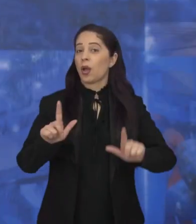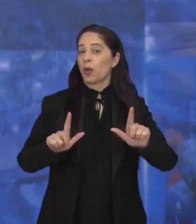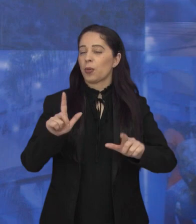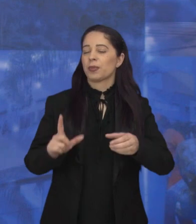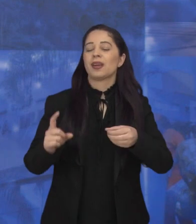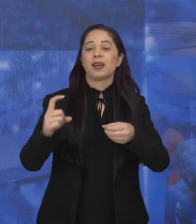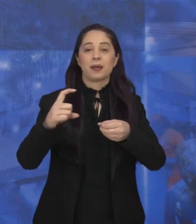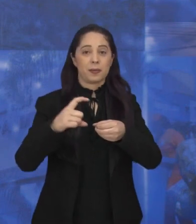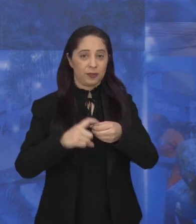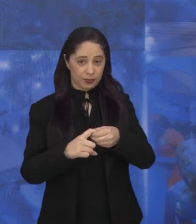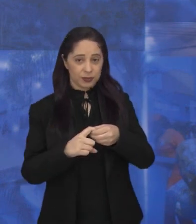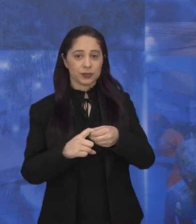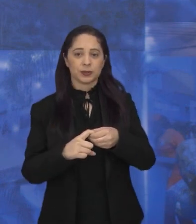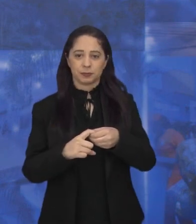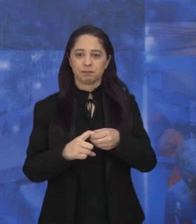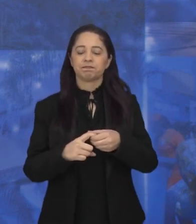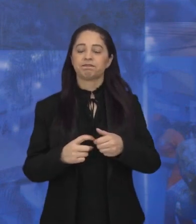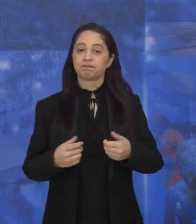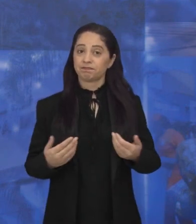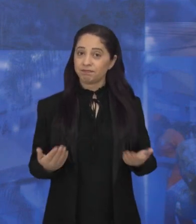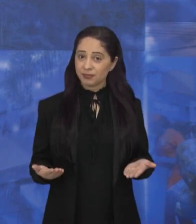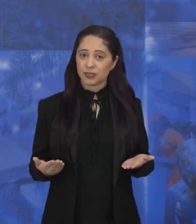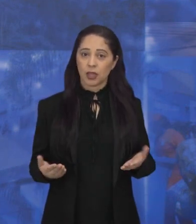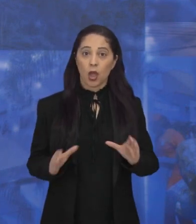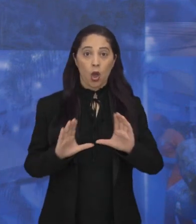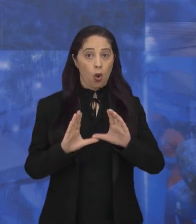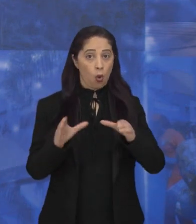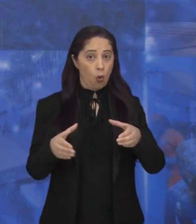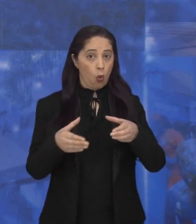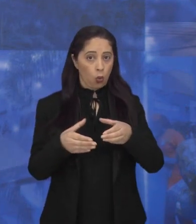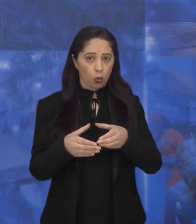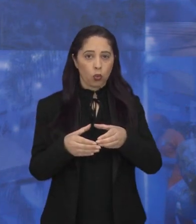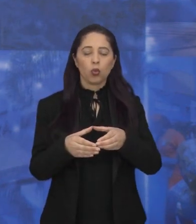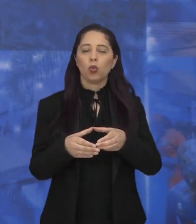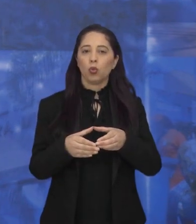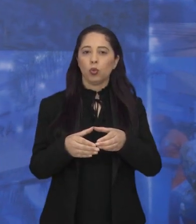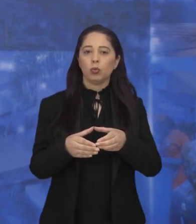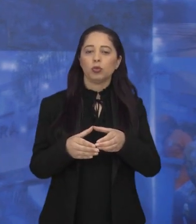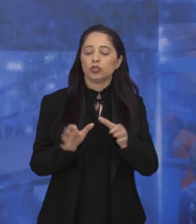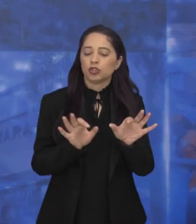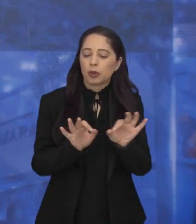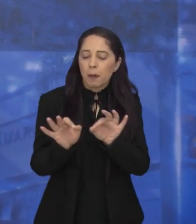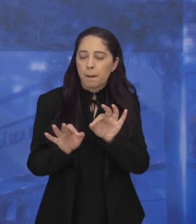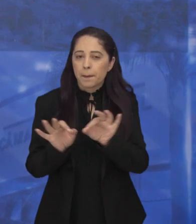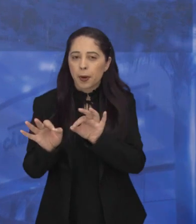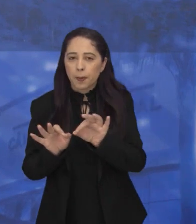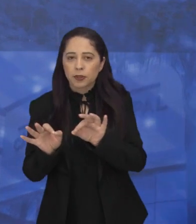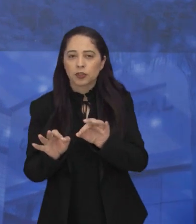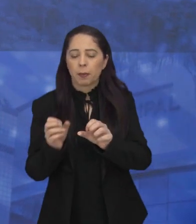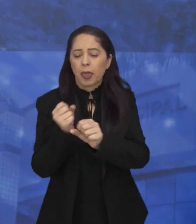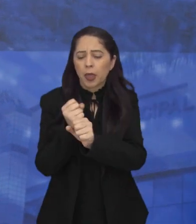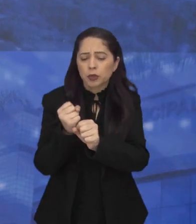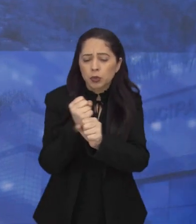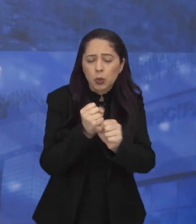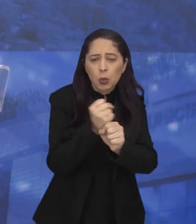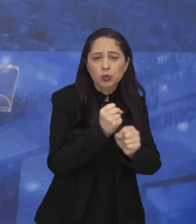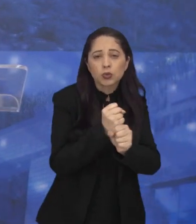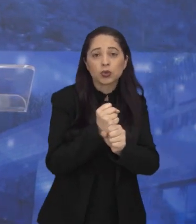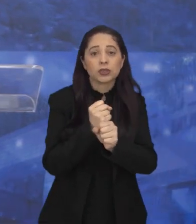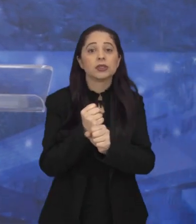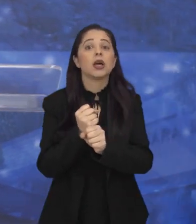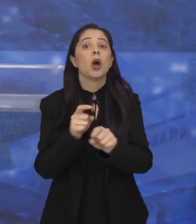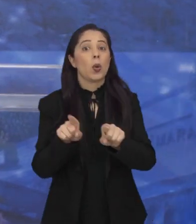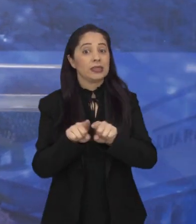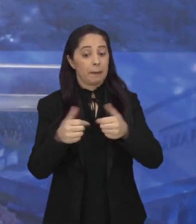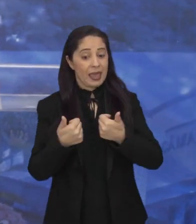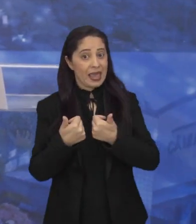Estamos de volta com o Ação Parlamentar. E olha, a Comissão de Planejamento Urbano, Obras e Transporte da Câmara Municipal